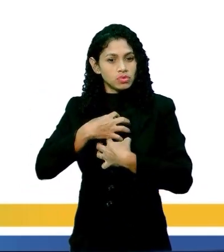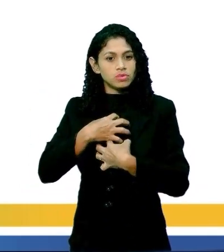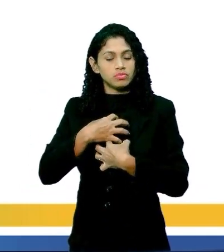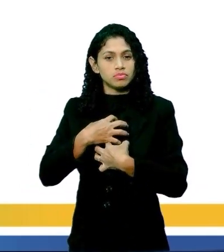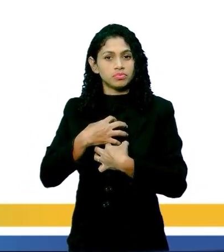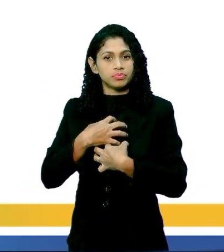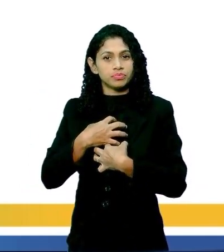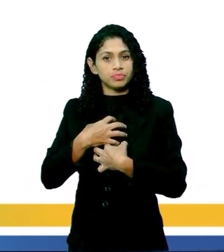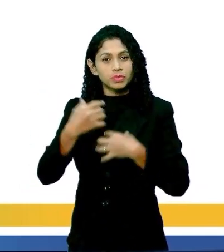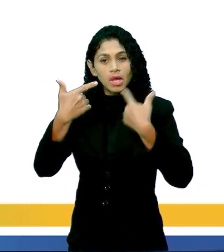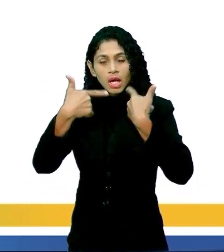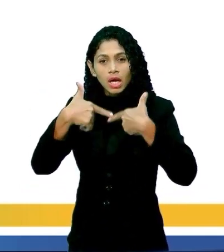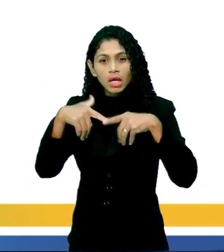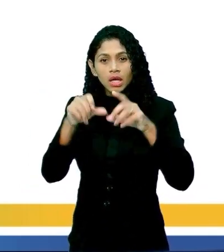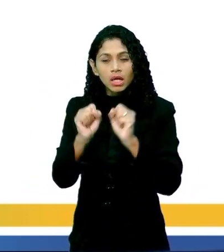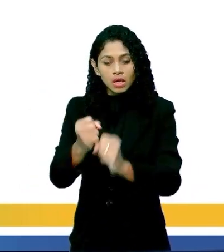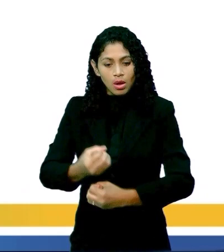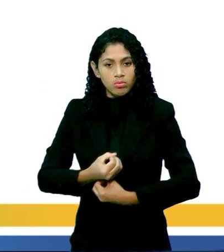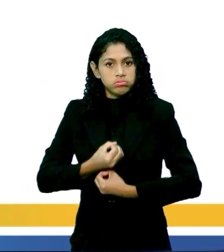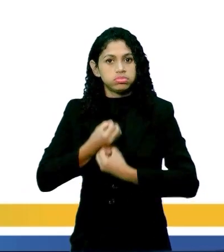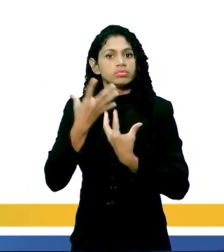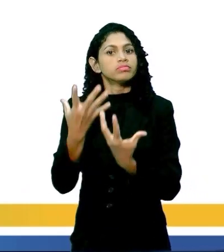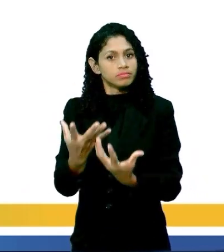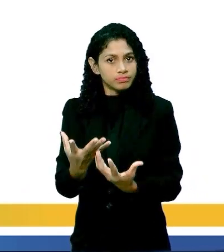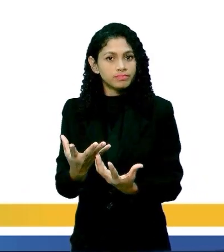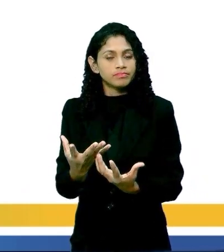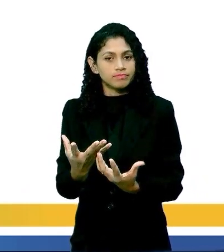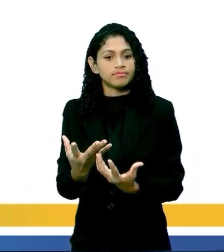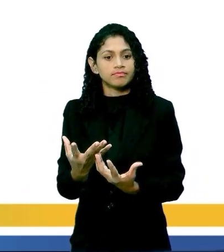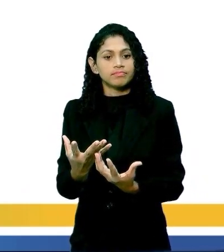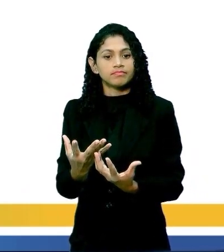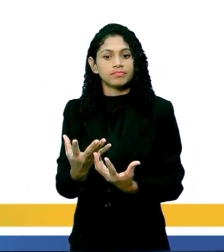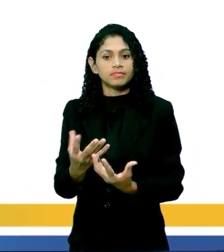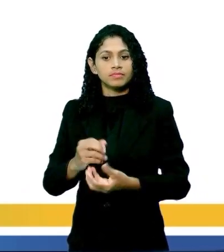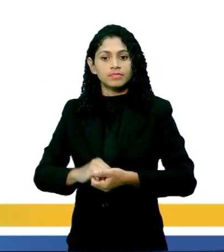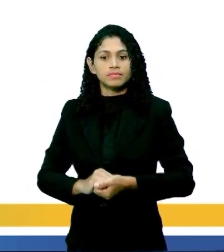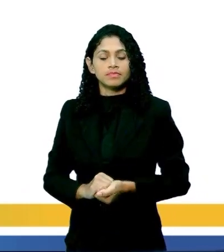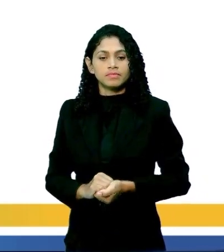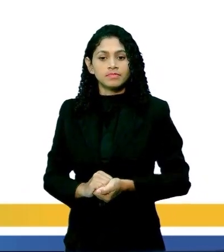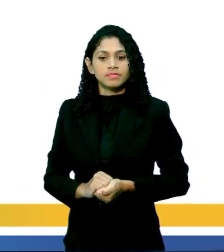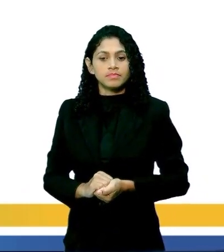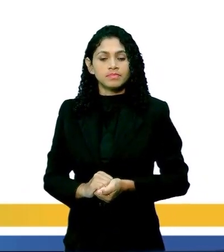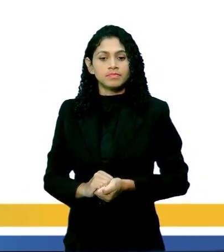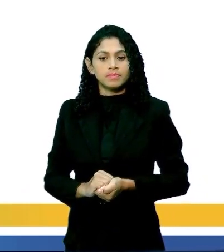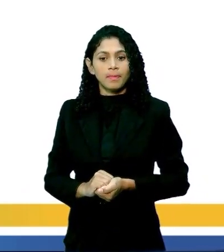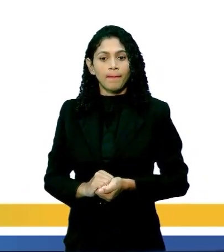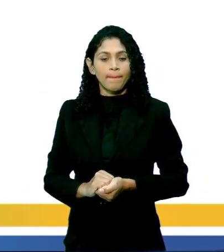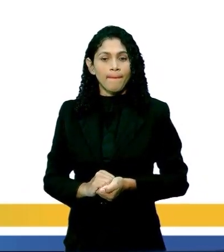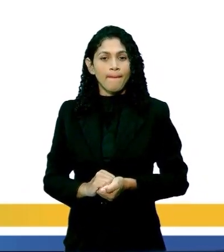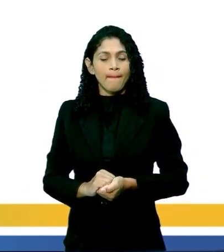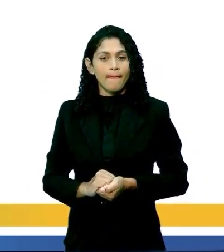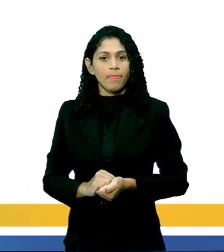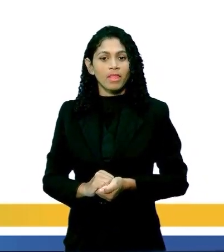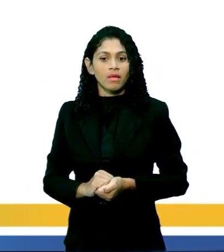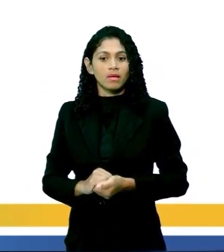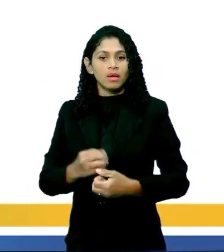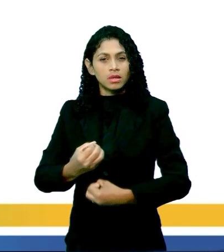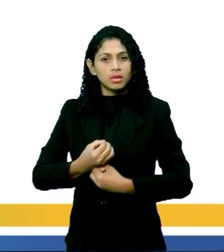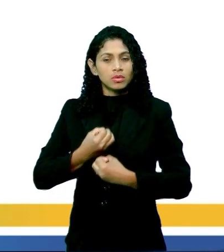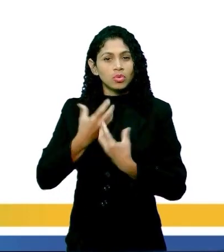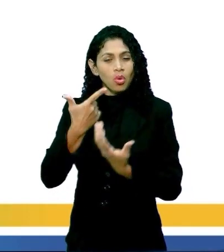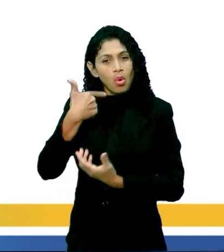a linguagem poética e conotativa. Essa linguagem poética eu tenho uma ficção ou